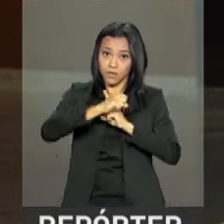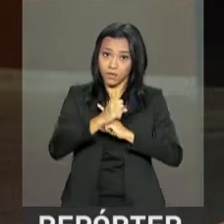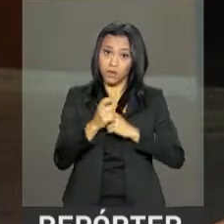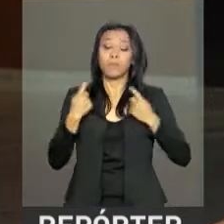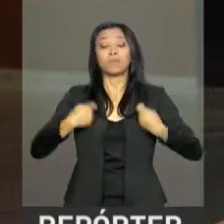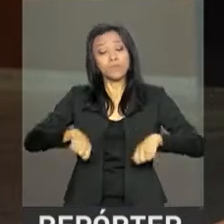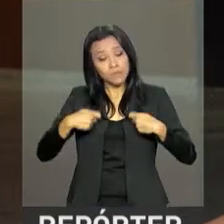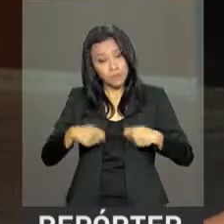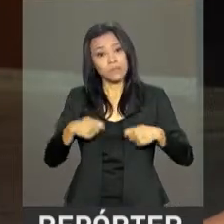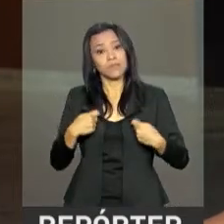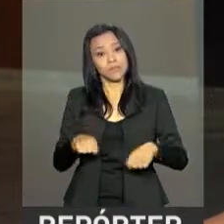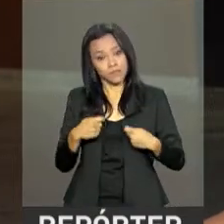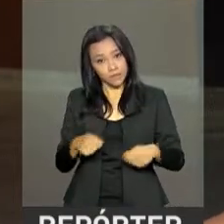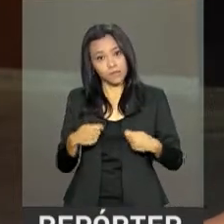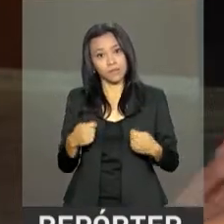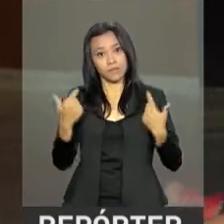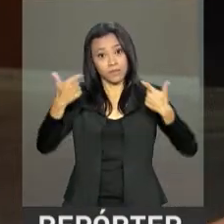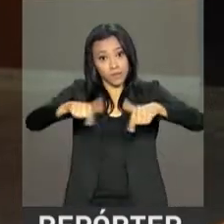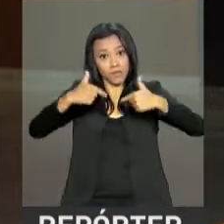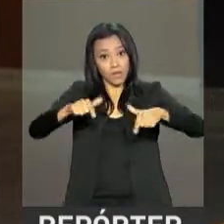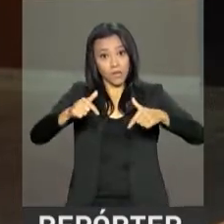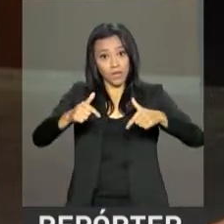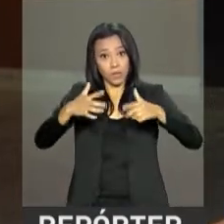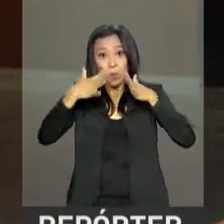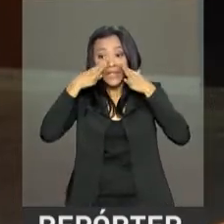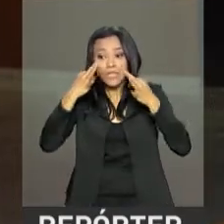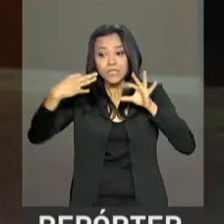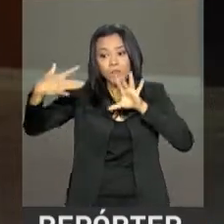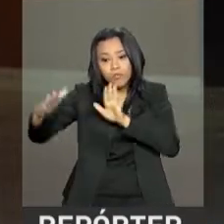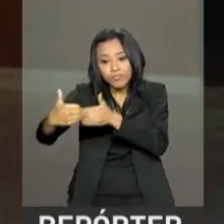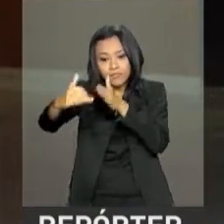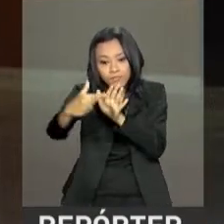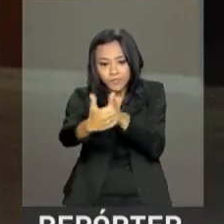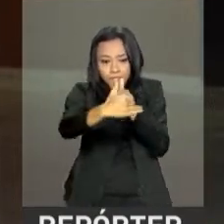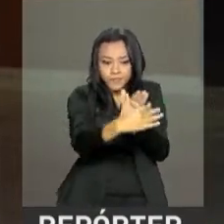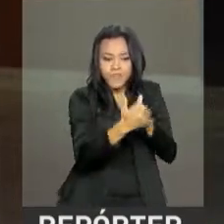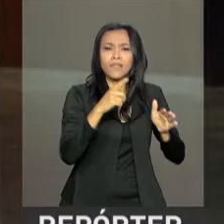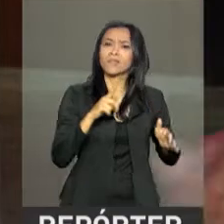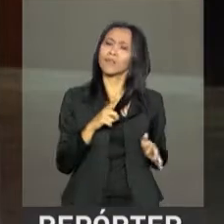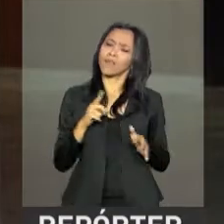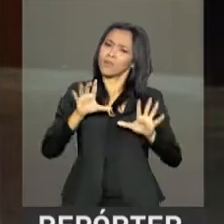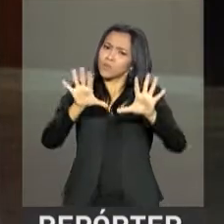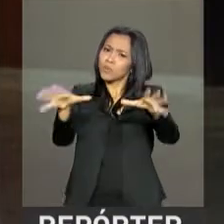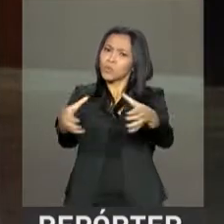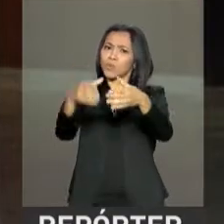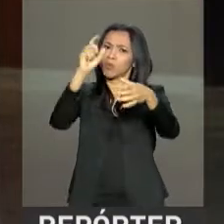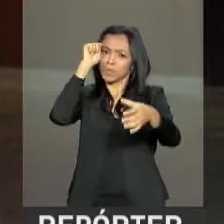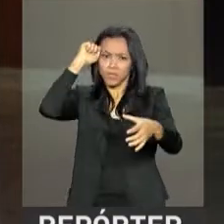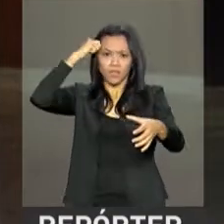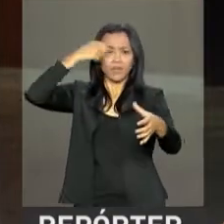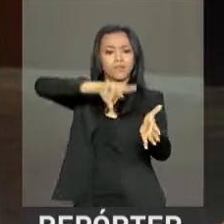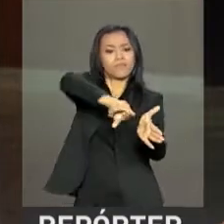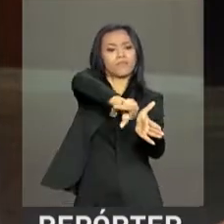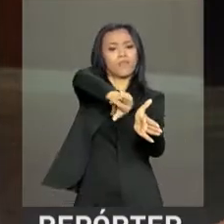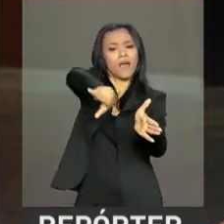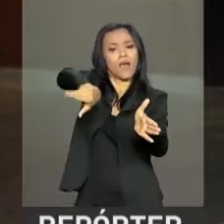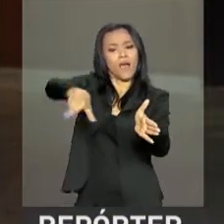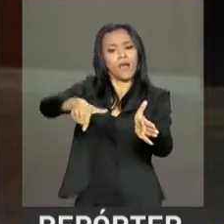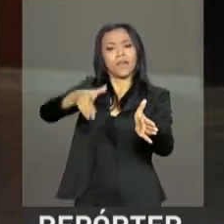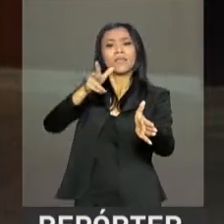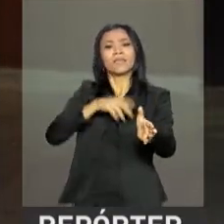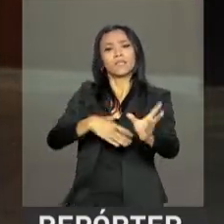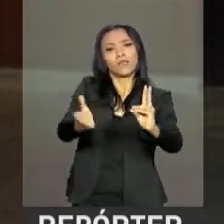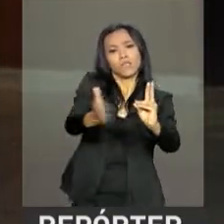precisa ser trabalhado nas especificidades porque nós temos uma população uma população diversa nós temos comunidades